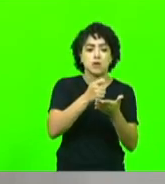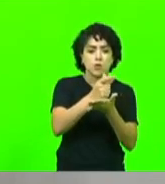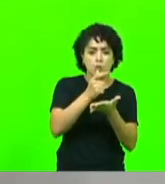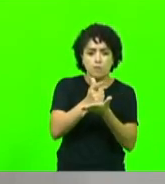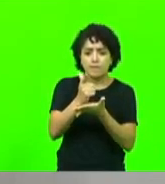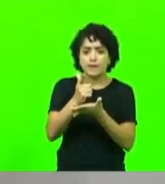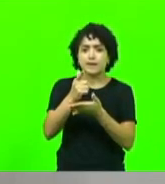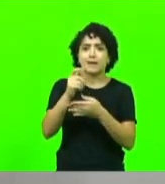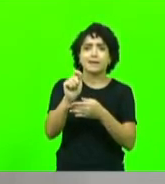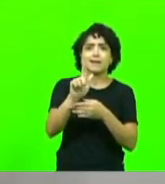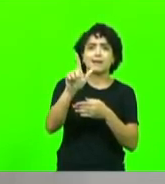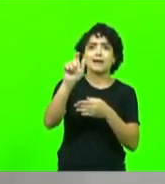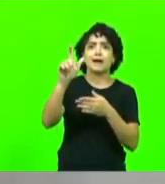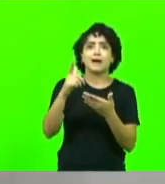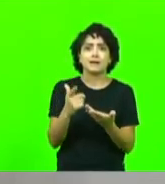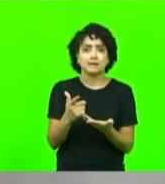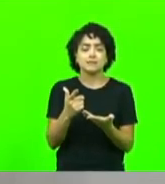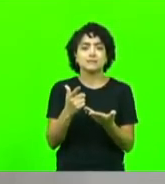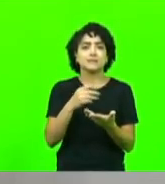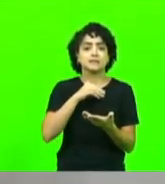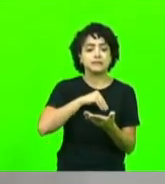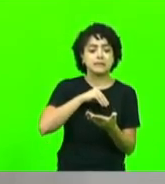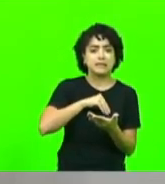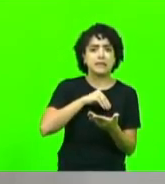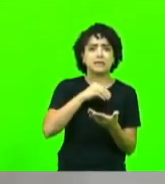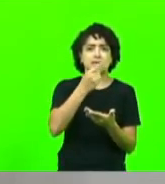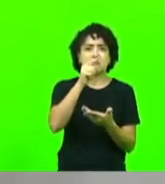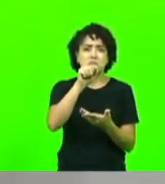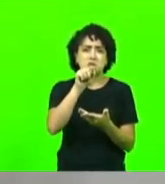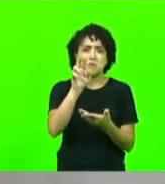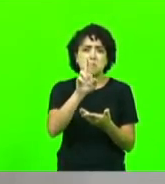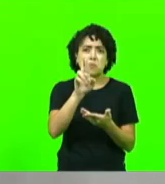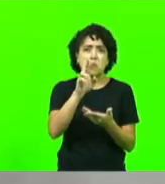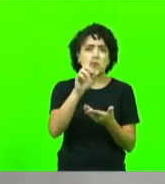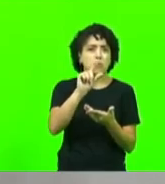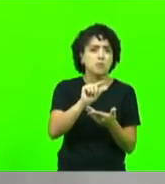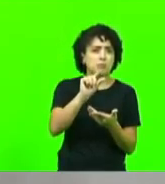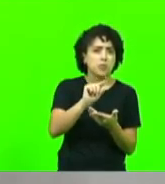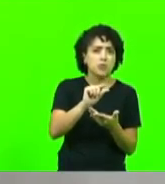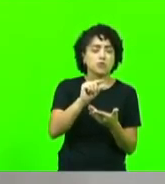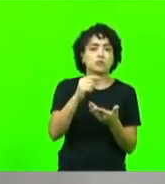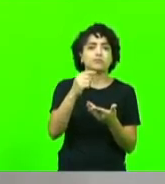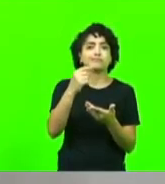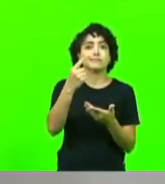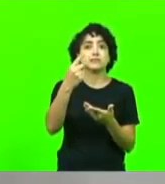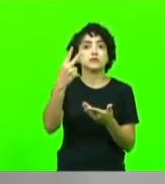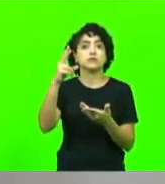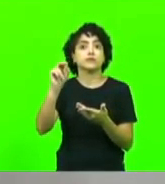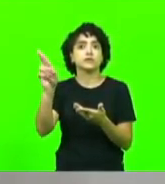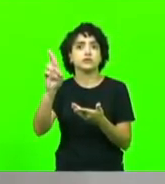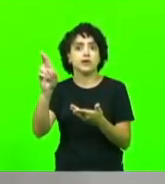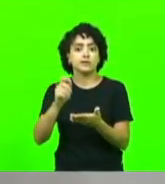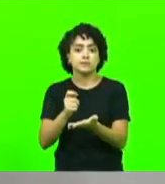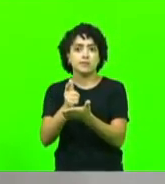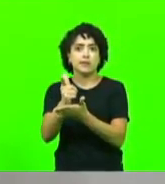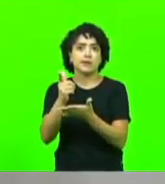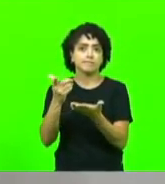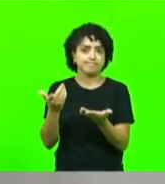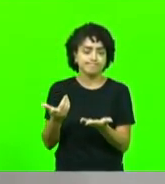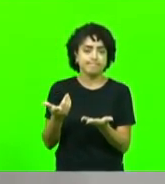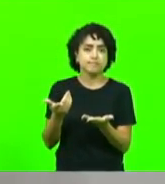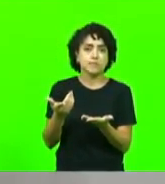de gás, tirar lá do seu salarinho de mil e poucos reais, 100, 120 reais para pagar por um botijão de gás. né, e